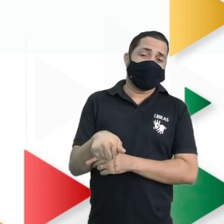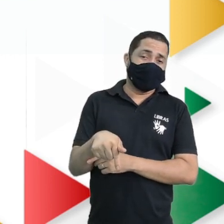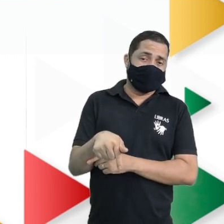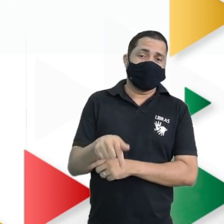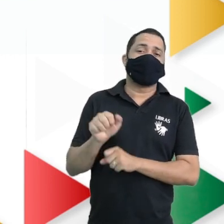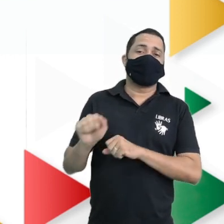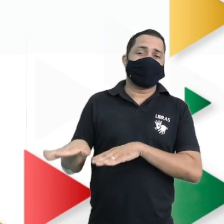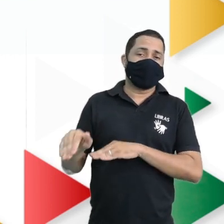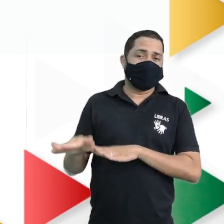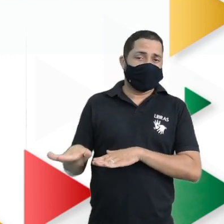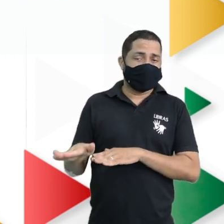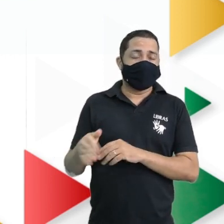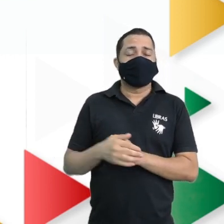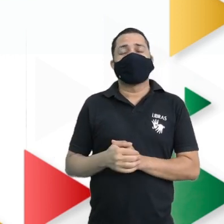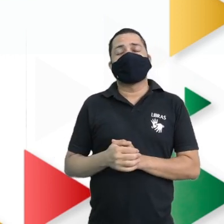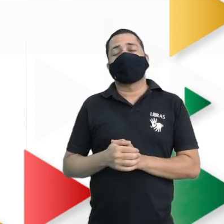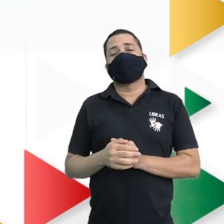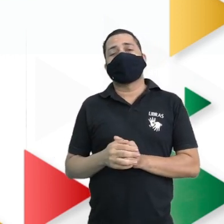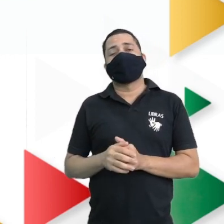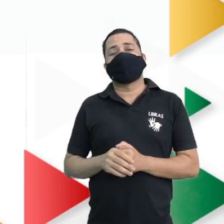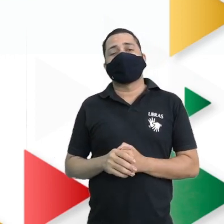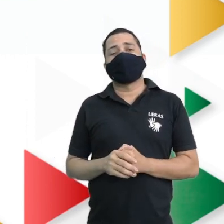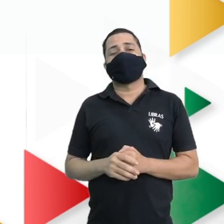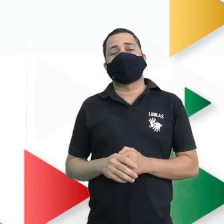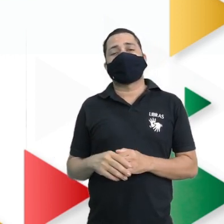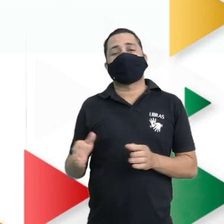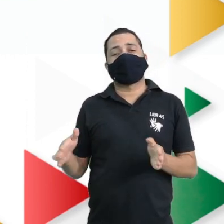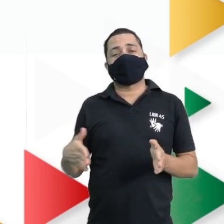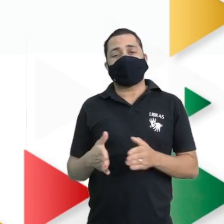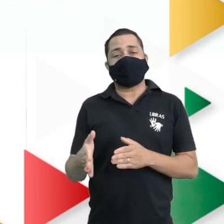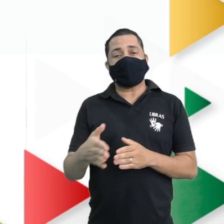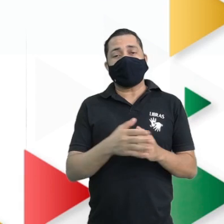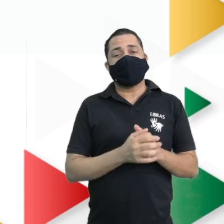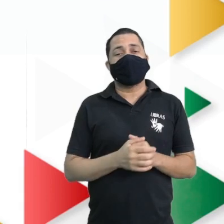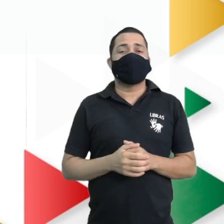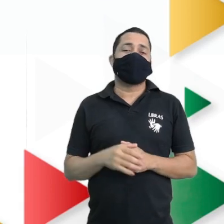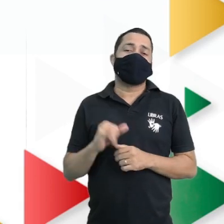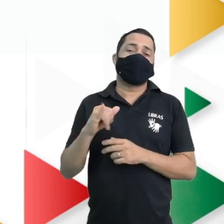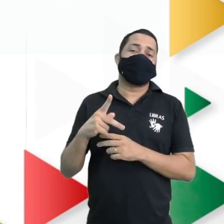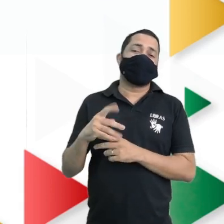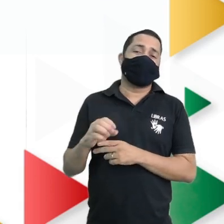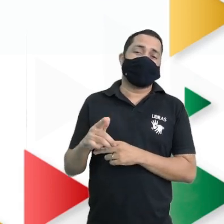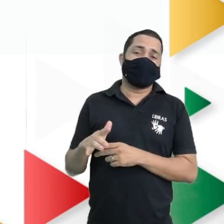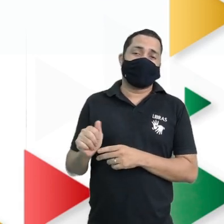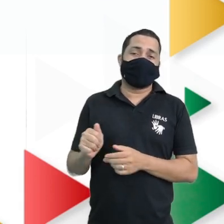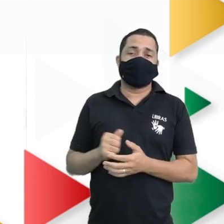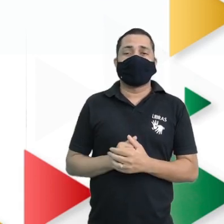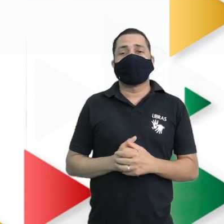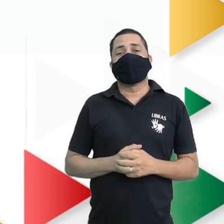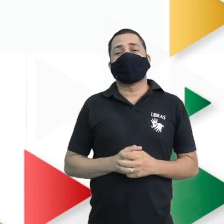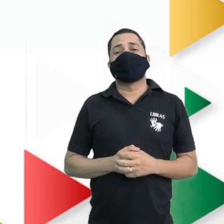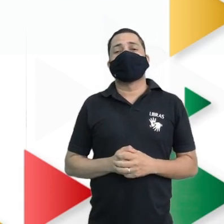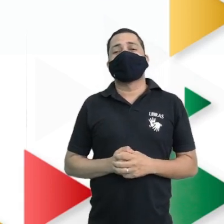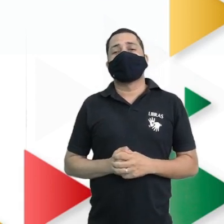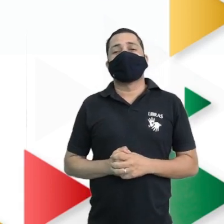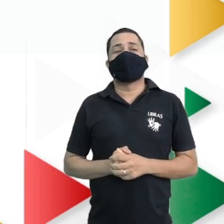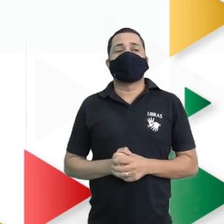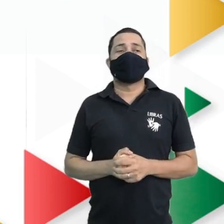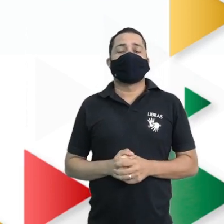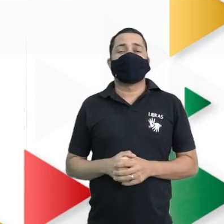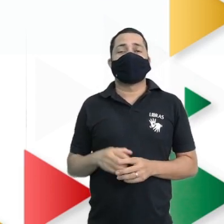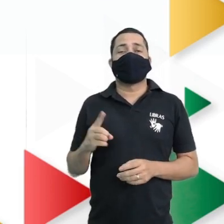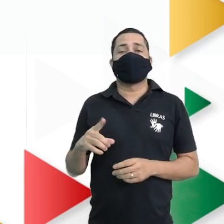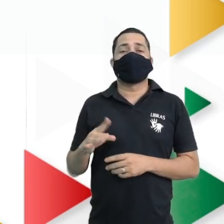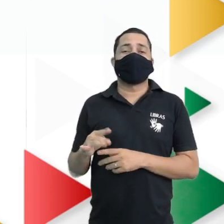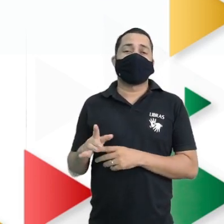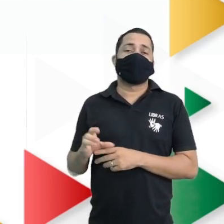né? 7 de setembro, nas margens do rio Ipiranga, as margens plácidas do rio Ipiranga, Dom Pedro